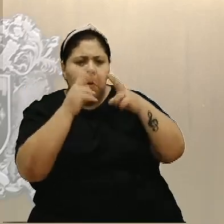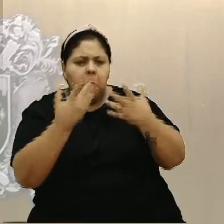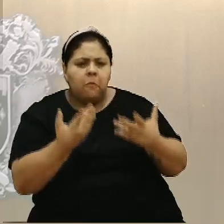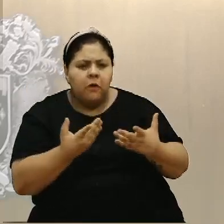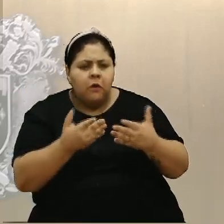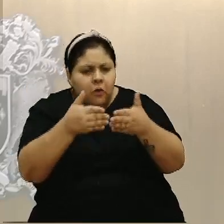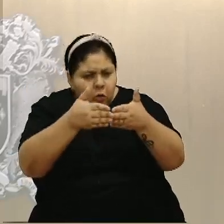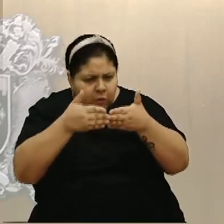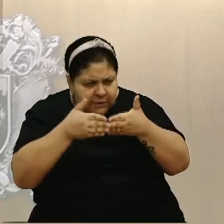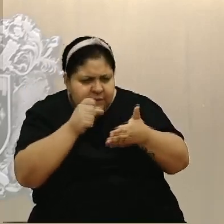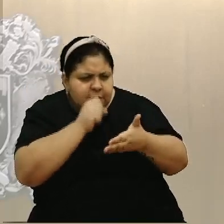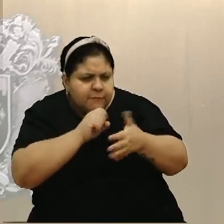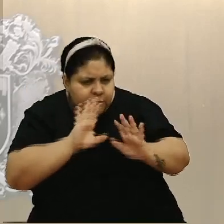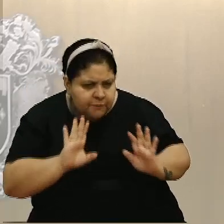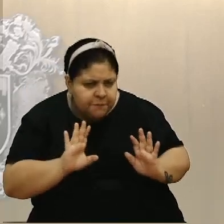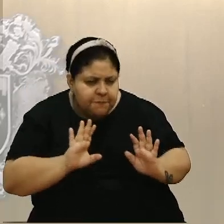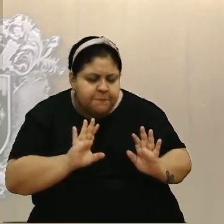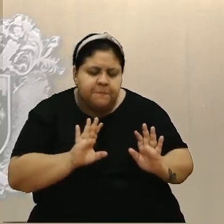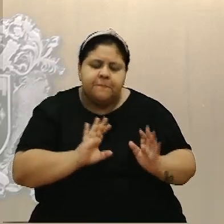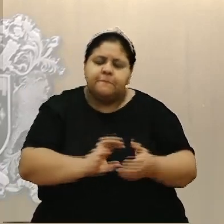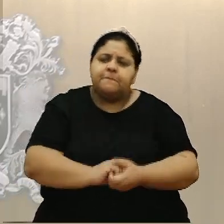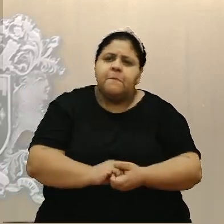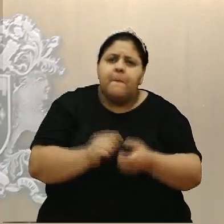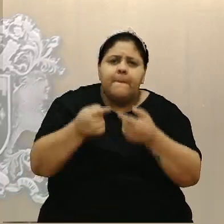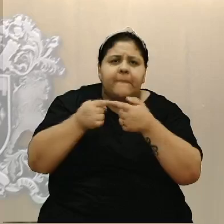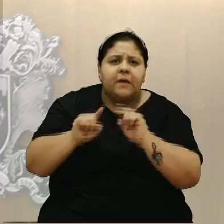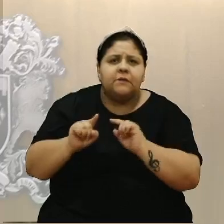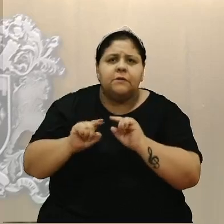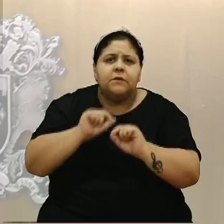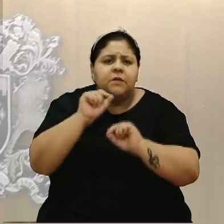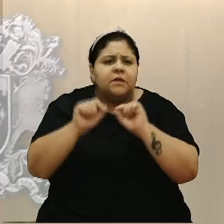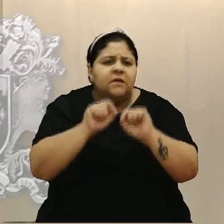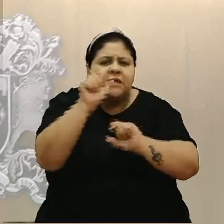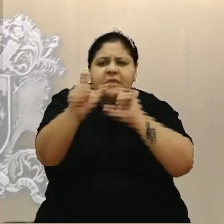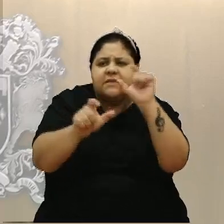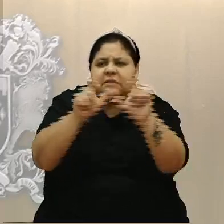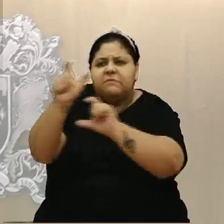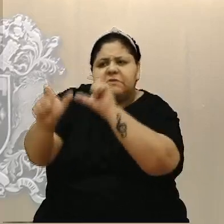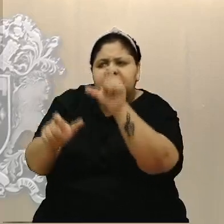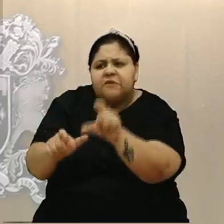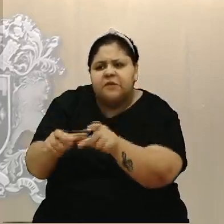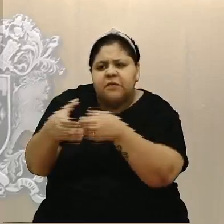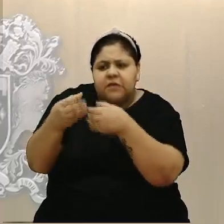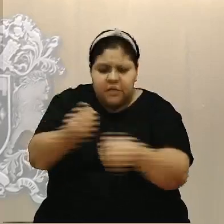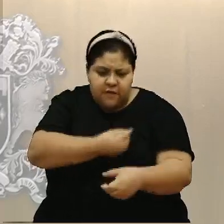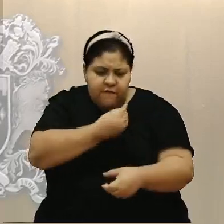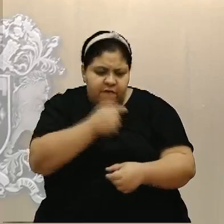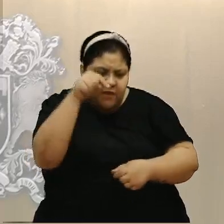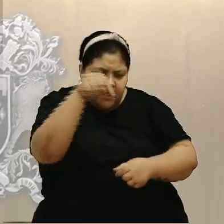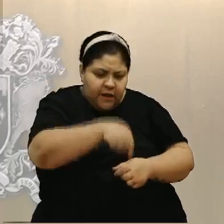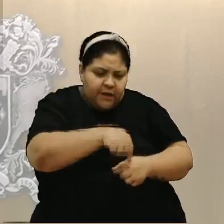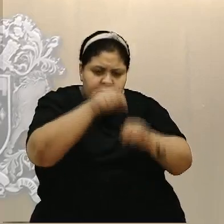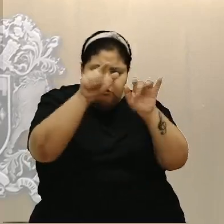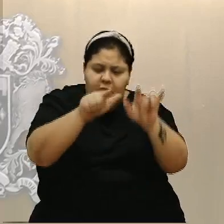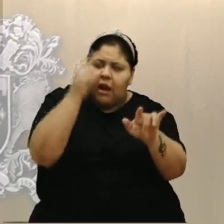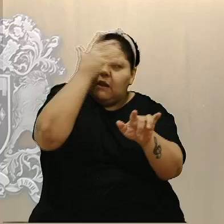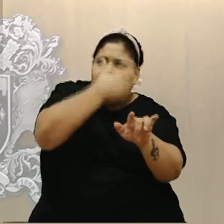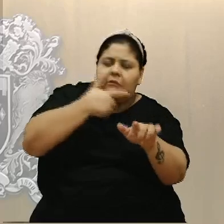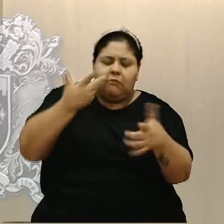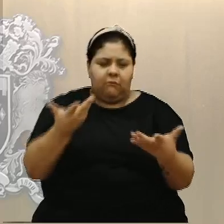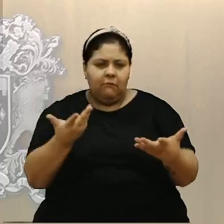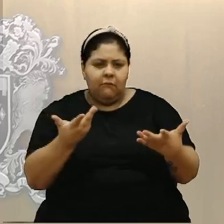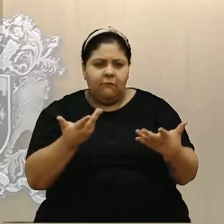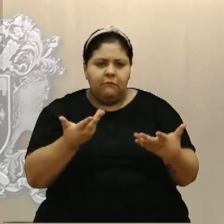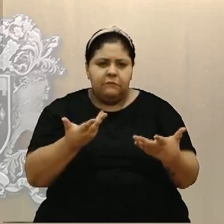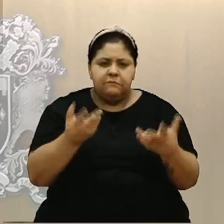com licença, meu senhor, mas quem são as pessoas que vivem aqui neste paraíso?